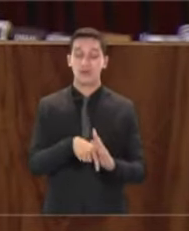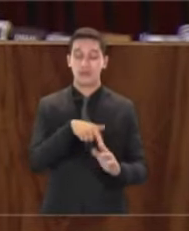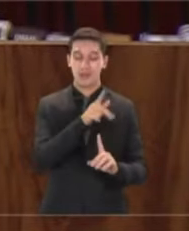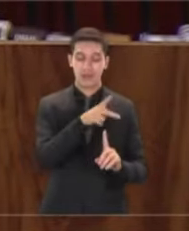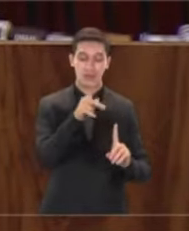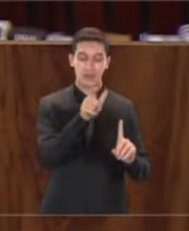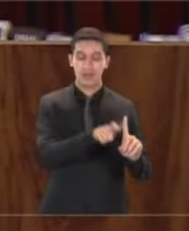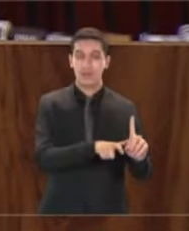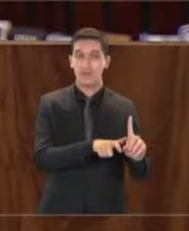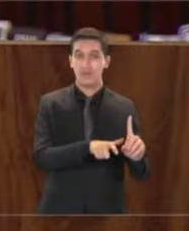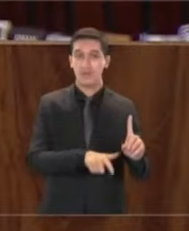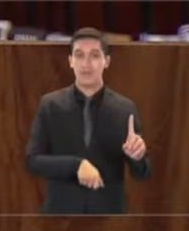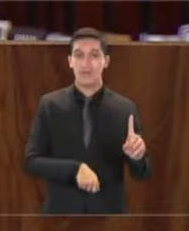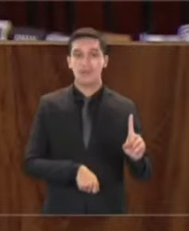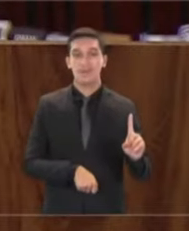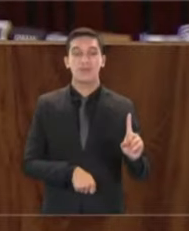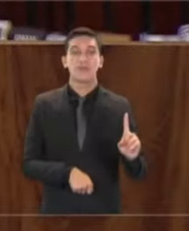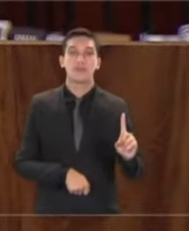conduta